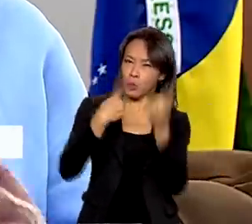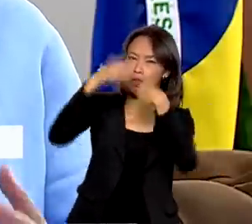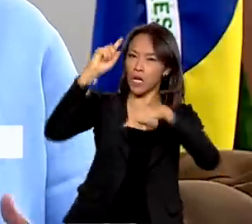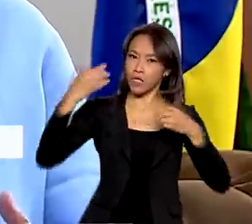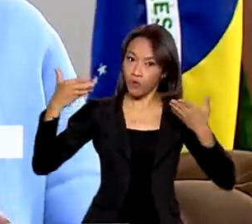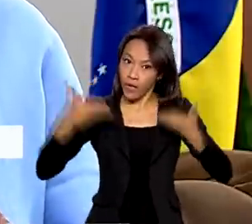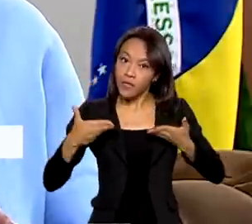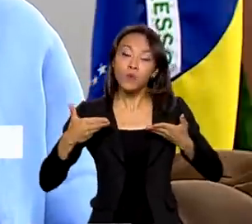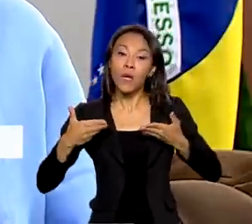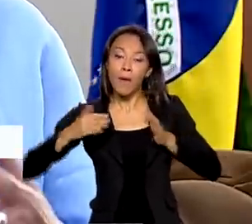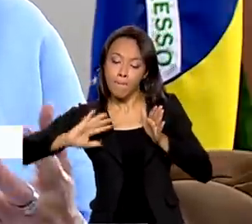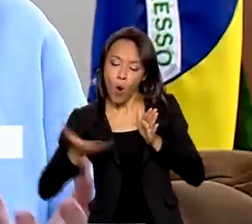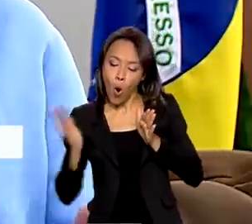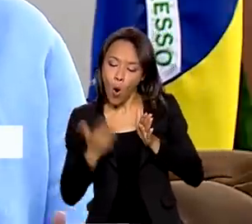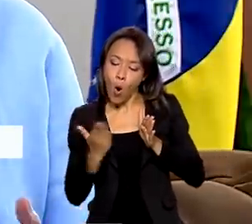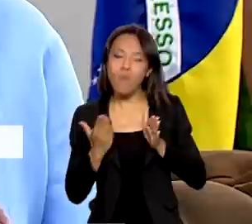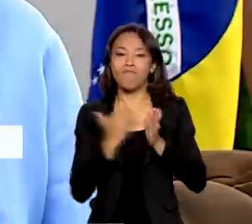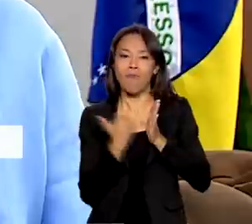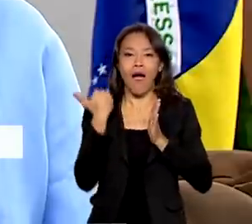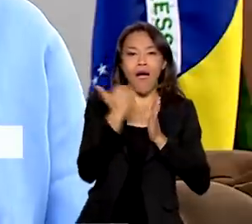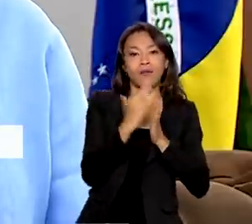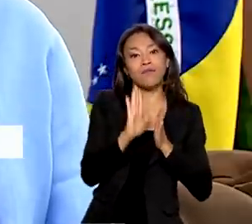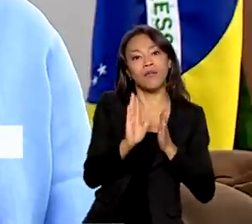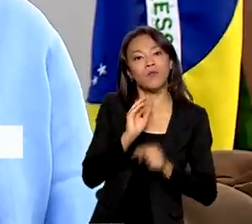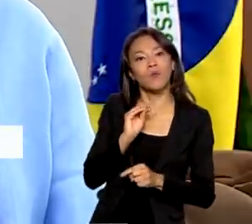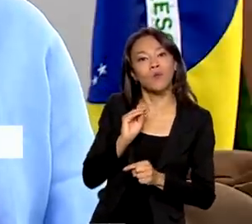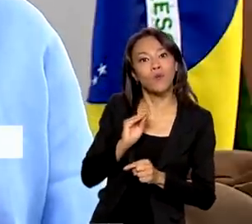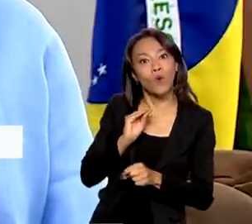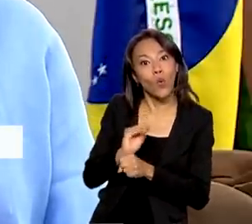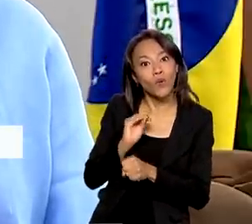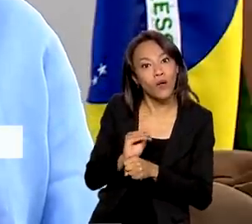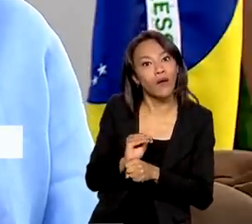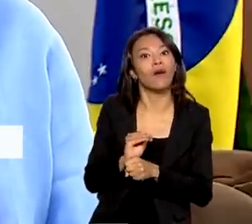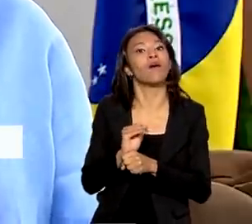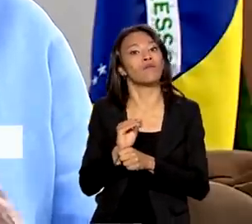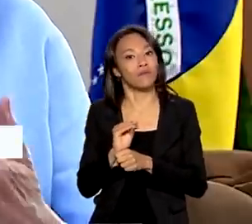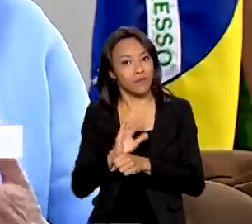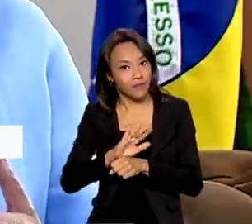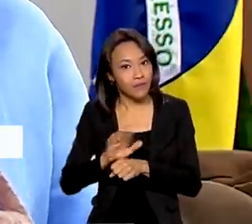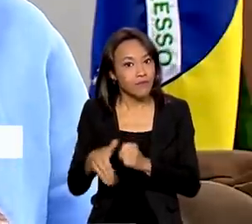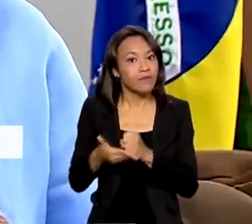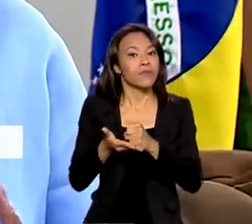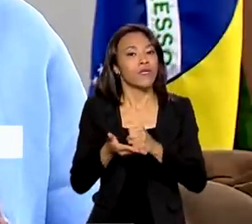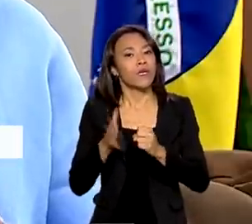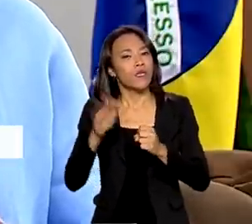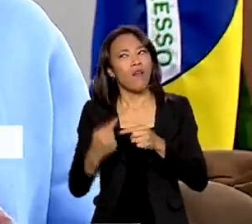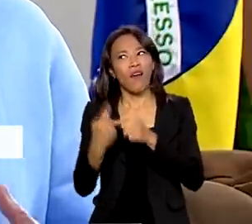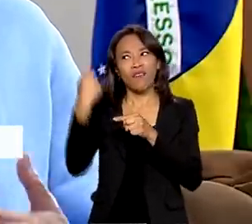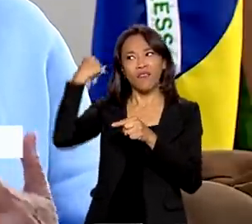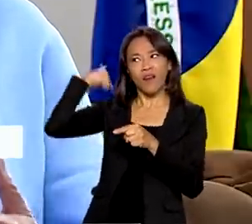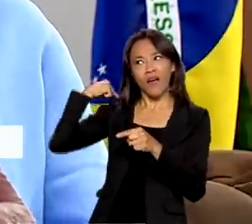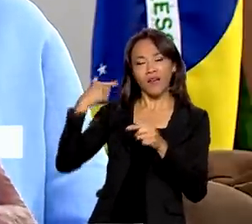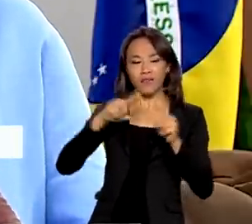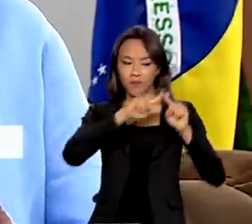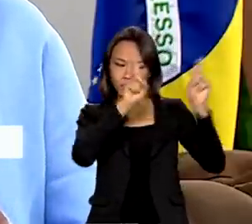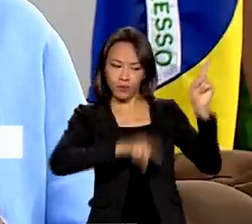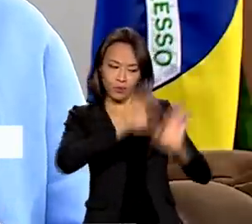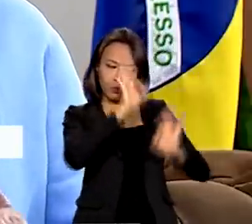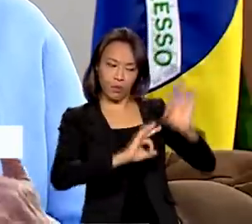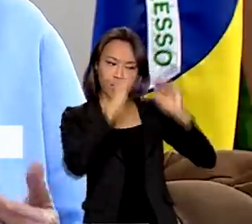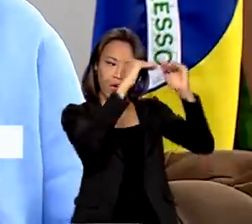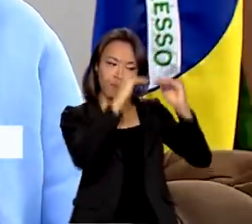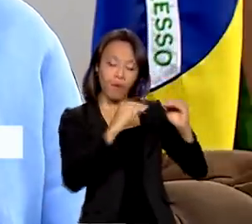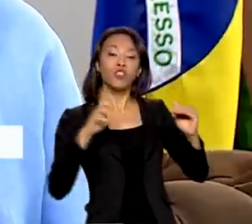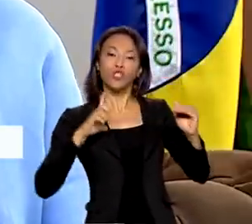foi esse produzir cada vez mais e conservar então no plano safra lá atrás nós já temos